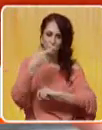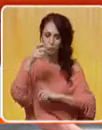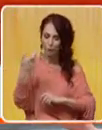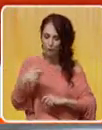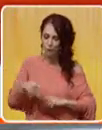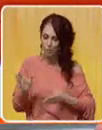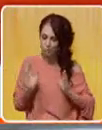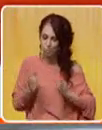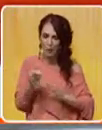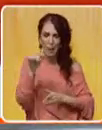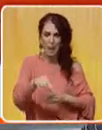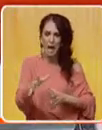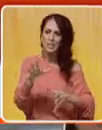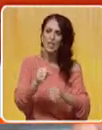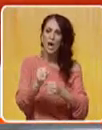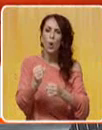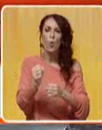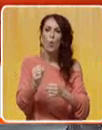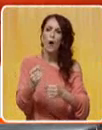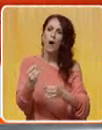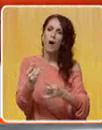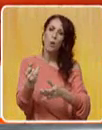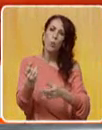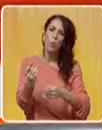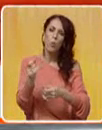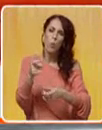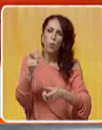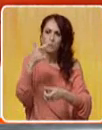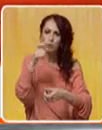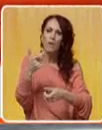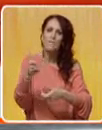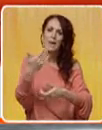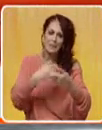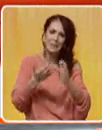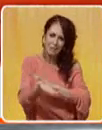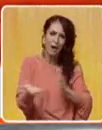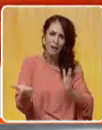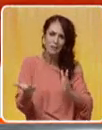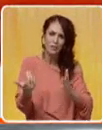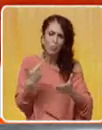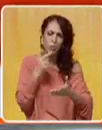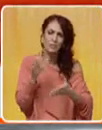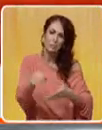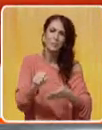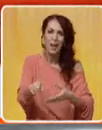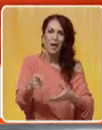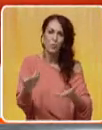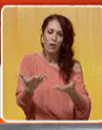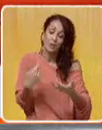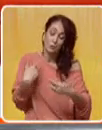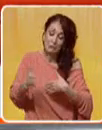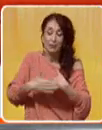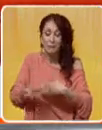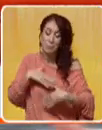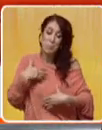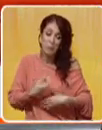tem por estar lá a tirar lugar a outros certamente que irão que irão entrar de maneira que foi como um acordo eu saí com muita pena